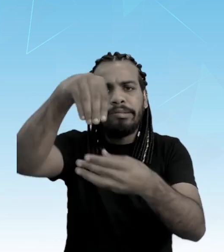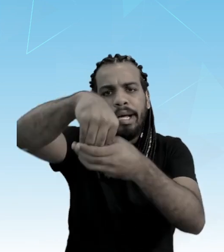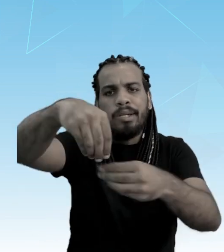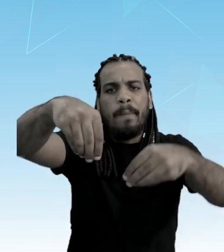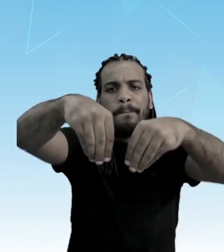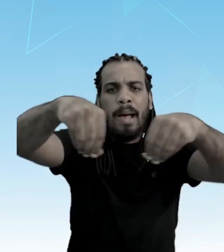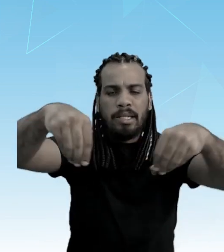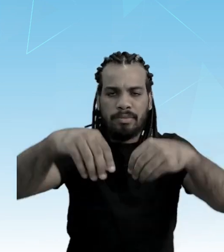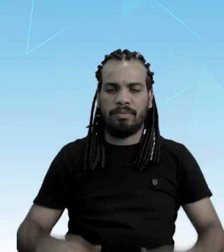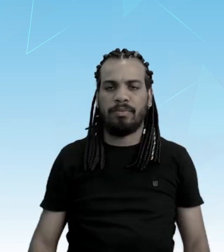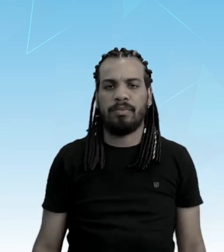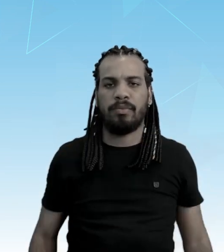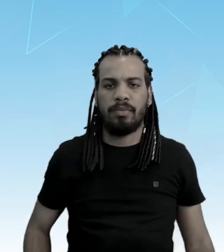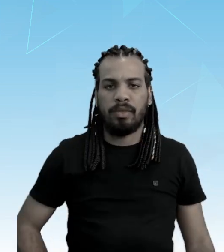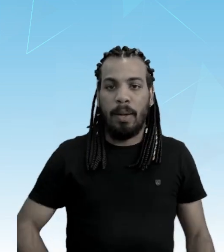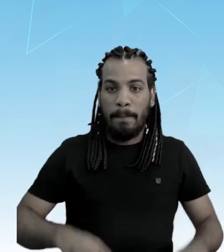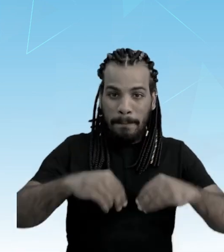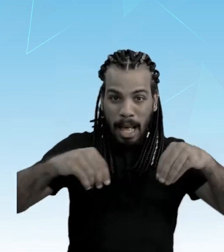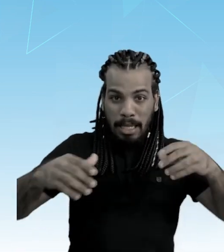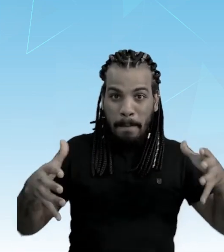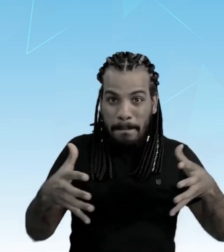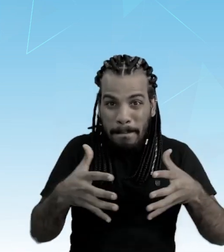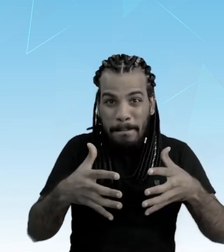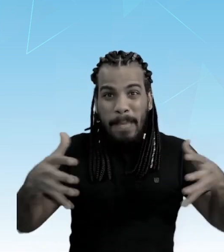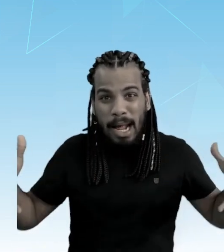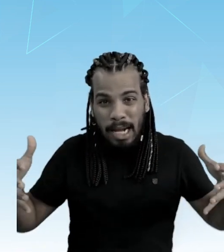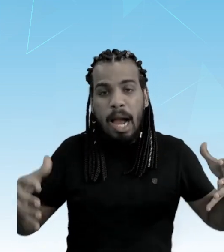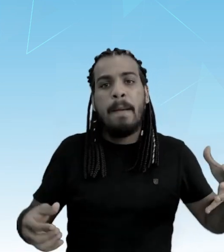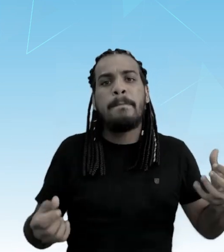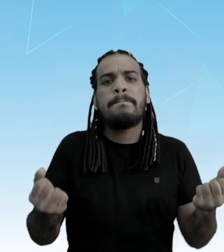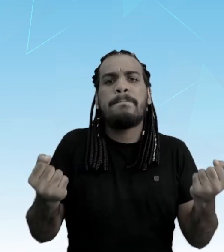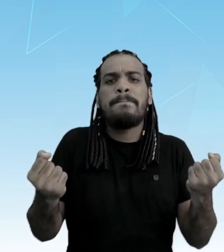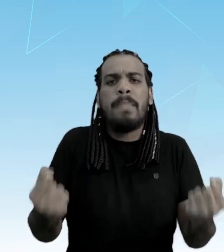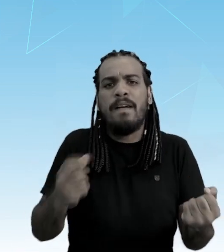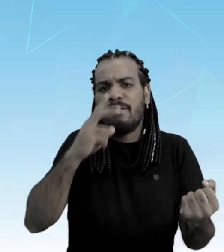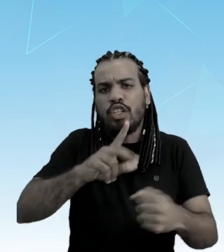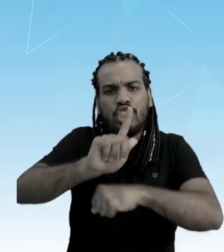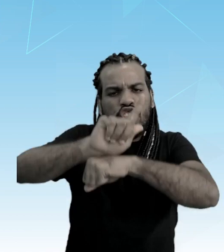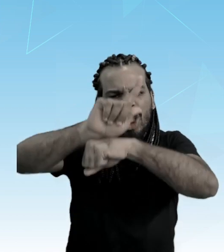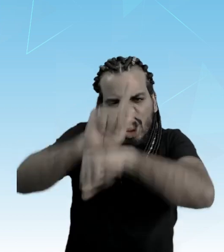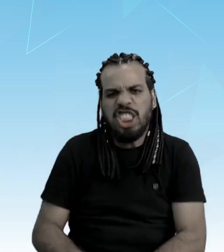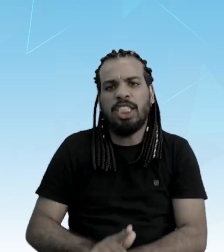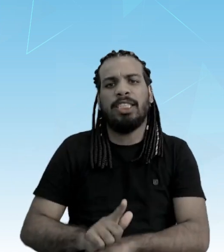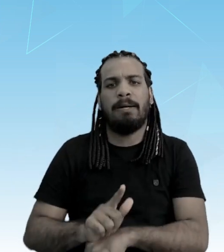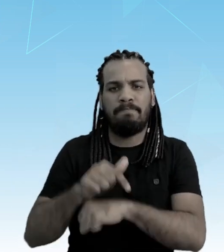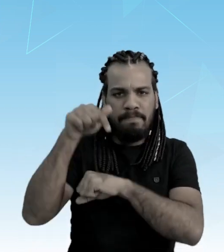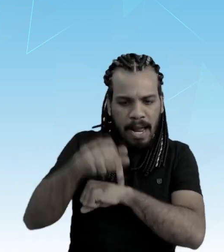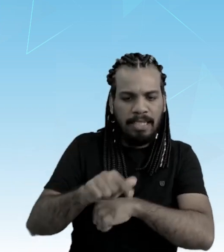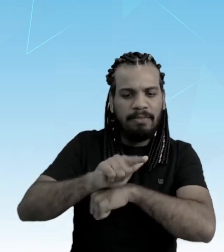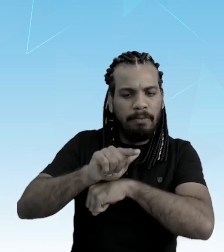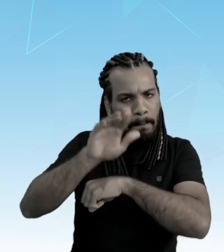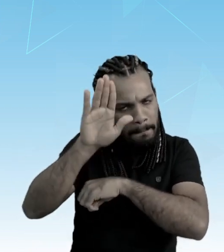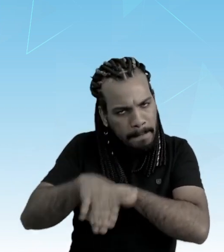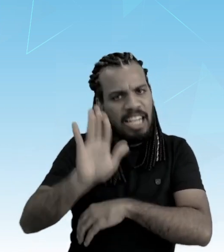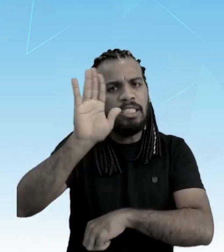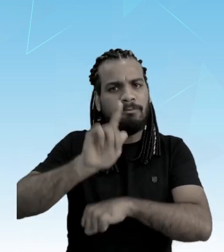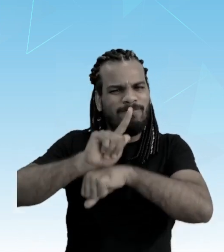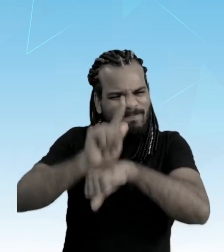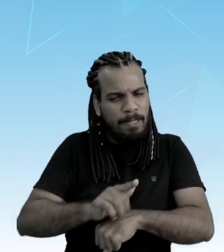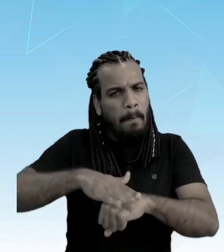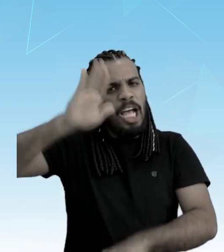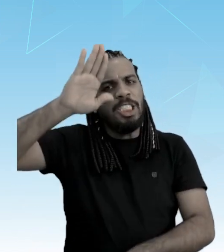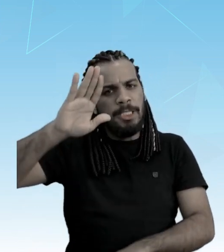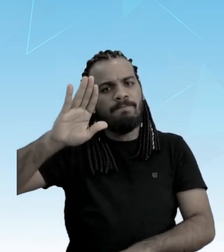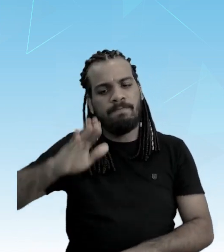Quanto maior for a massa, maior será a força de atração existente entre eles.